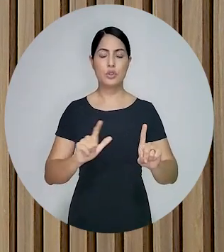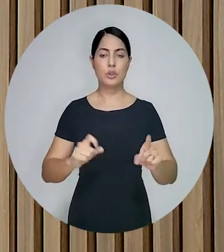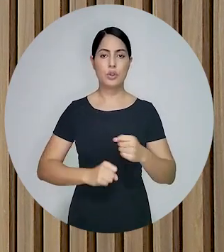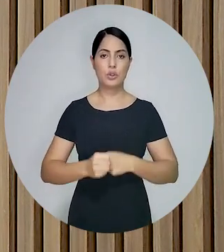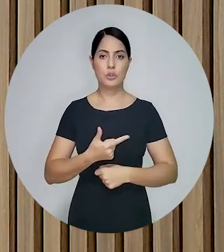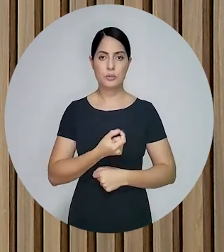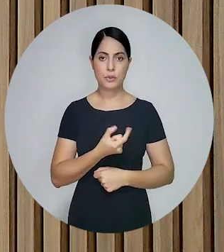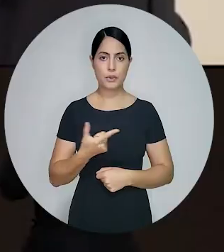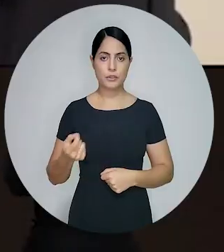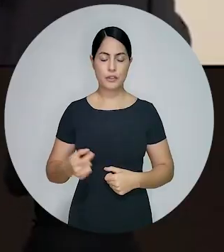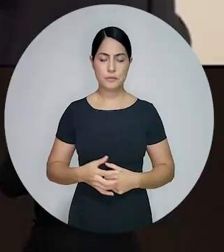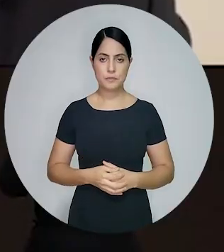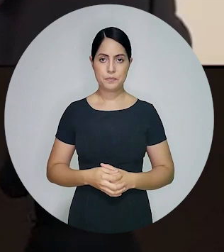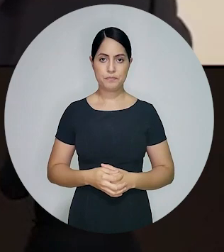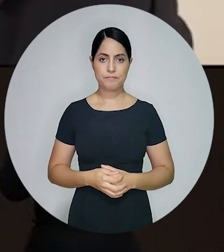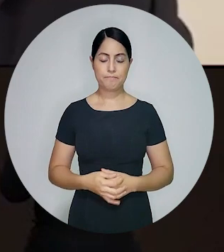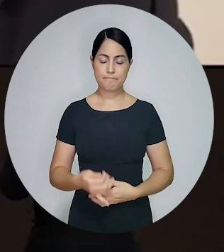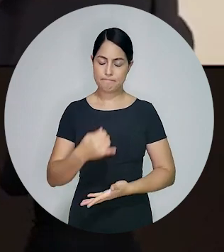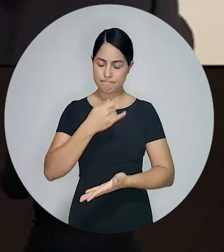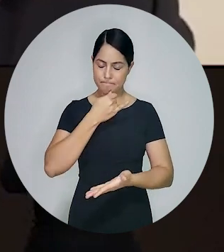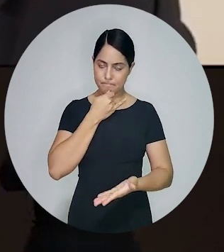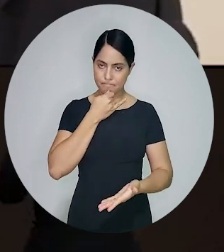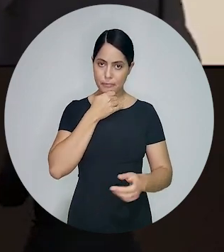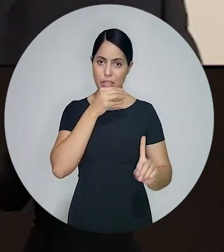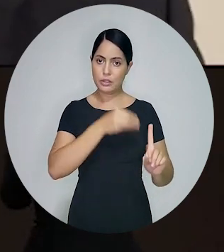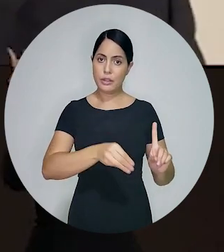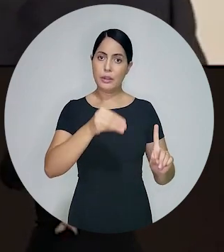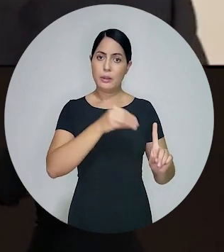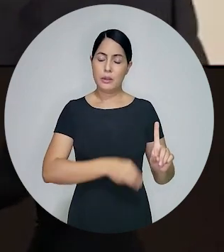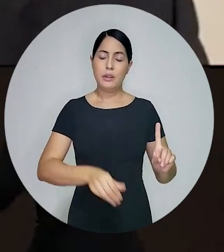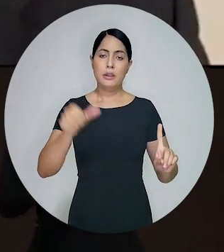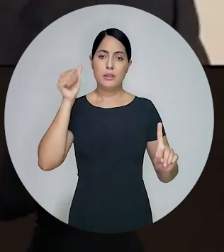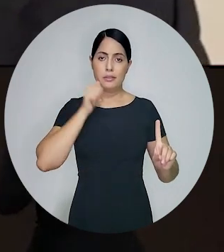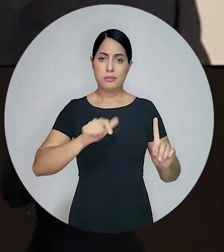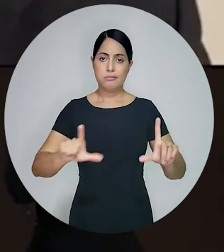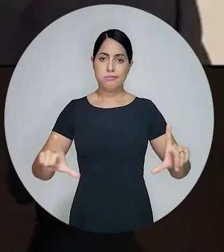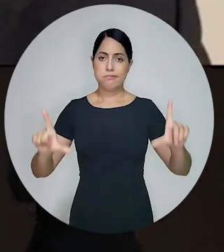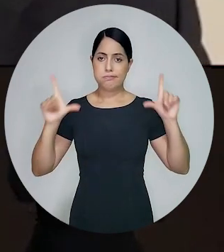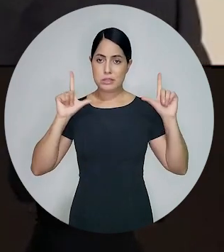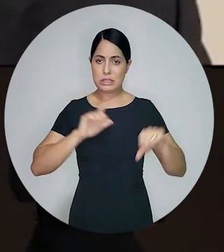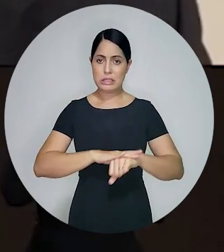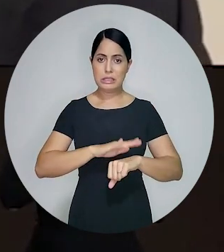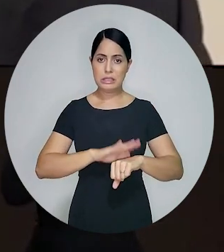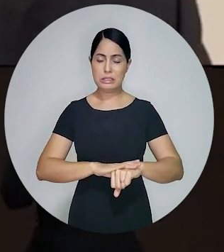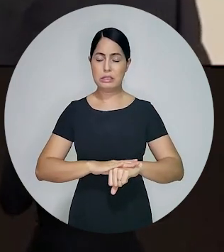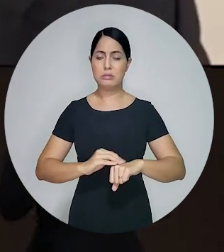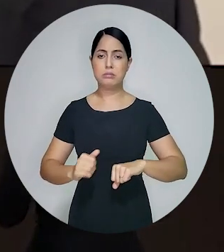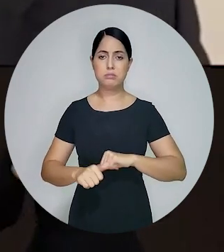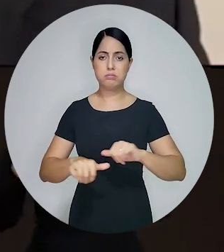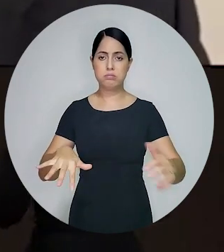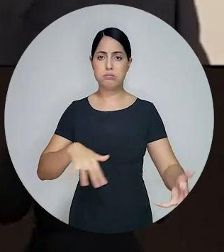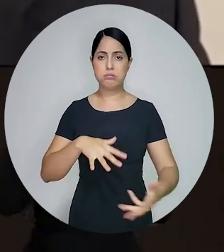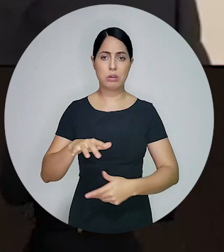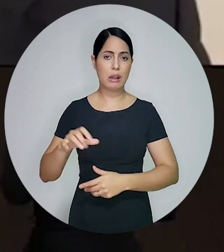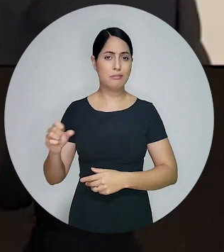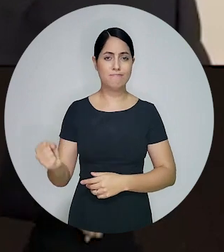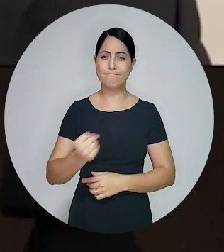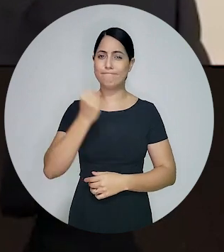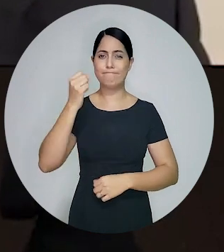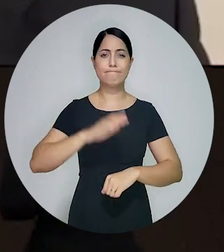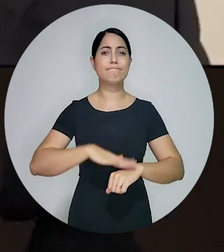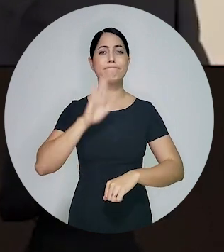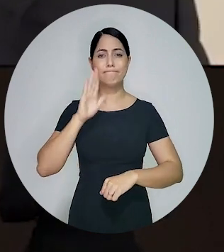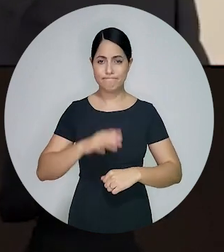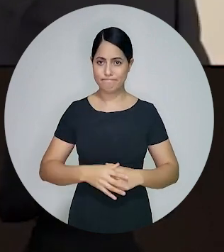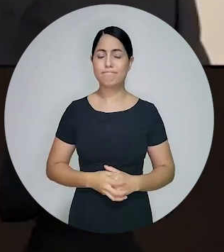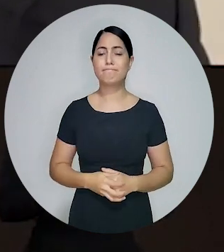de 2020. Infelizmente, a grave crise sanitária escancarou as vulnerabilidades das mulheres.